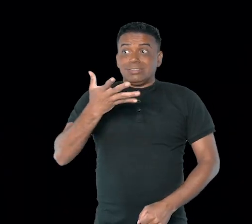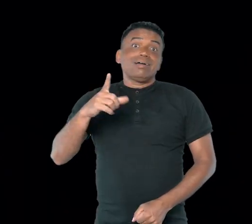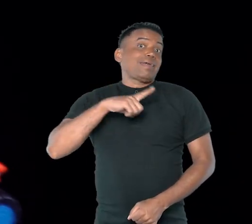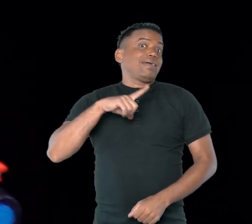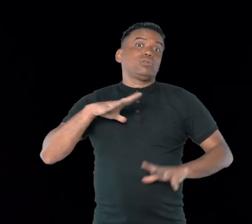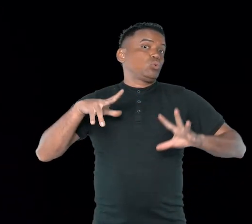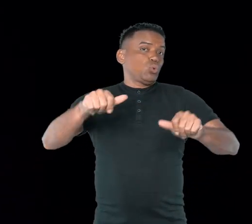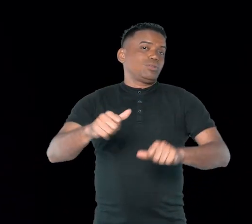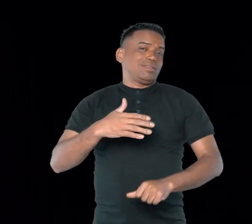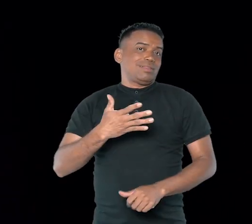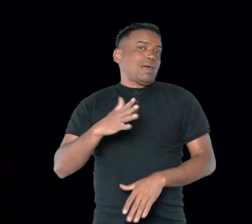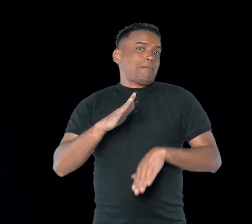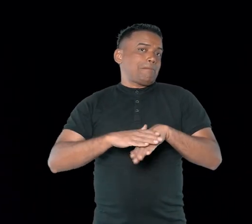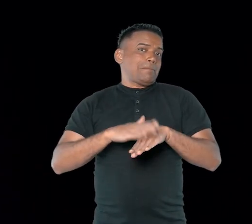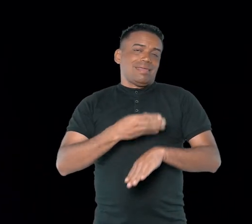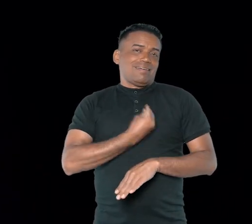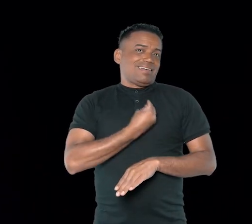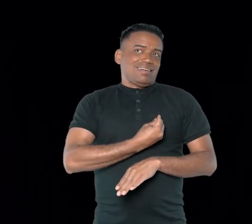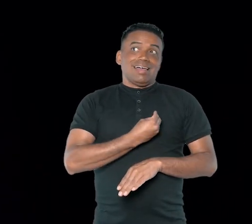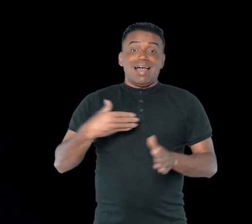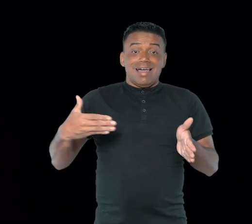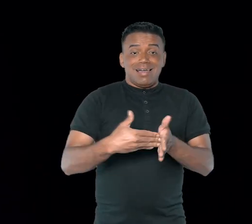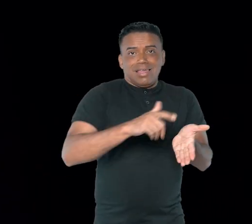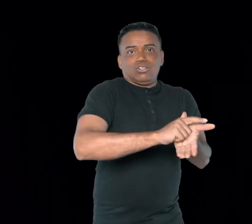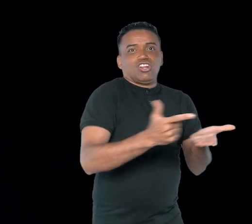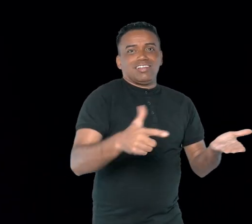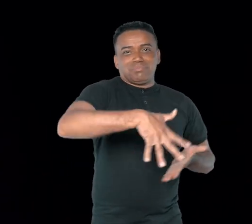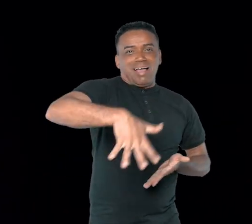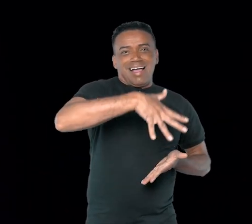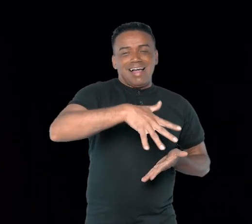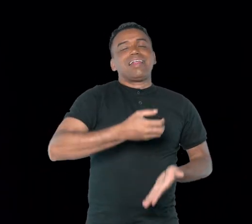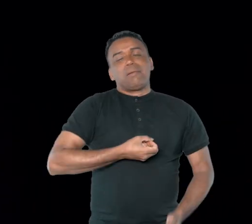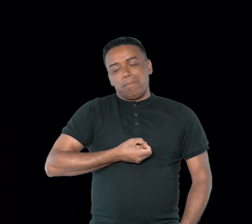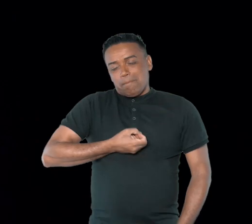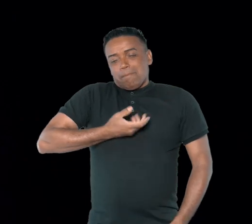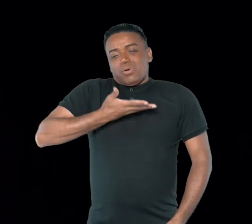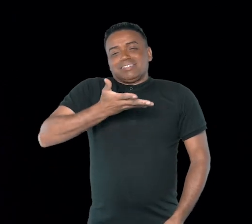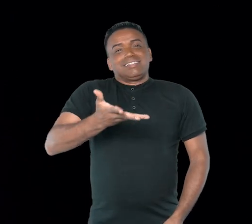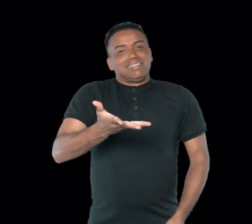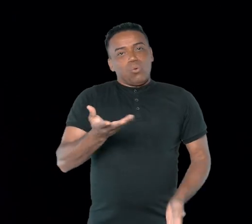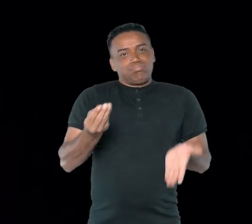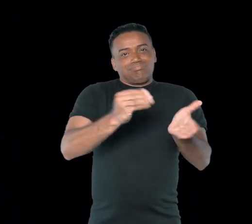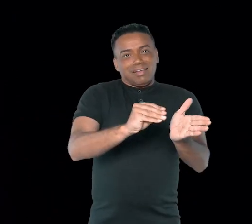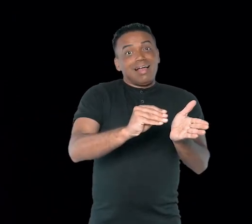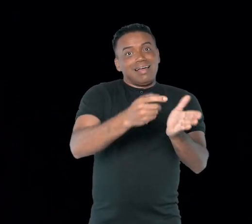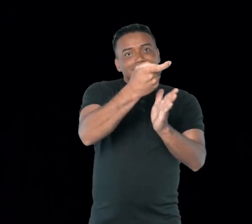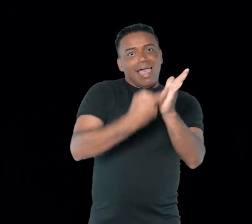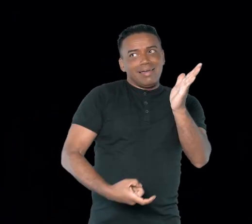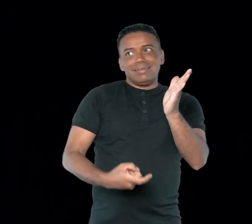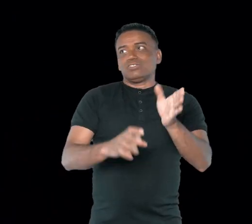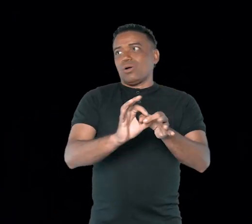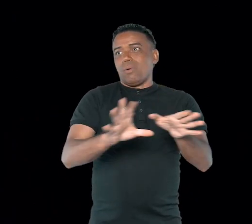faço, né? Até o jornalismo hoje em dia. Eu acho que a literatura trouxe para a maneira como eu escrevo os meus textos jornalísticos, ela trouxe